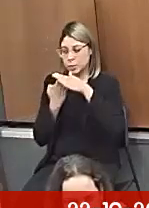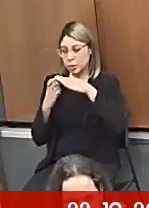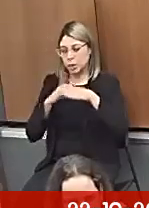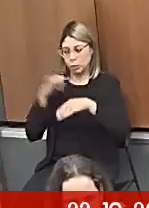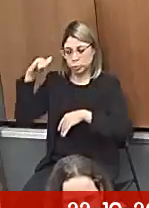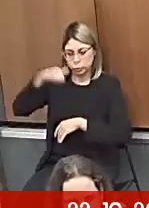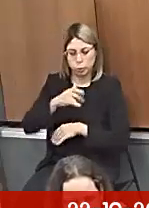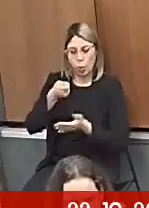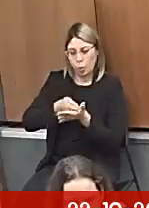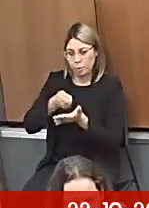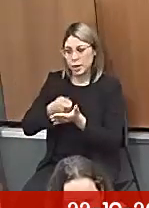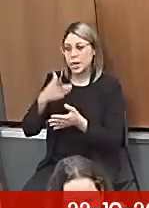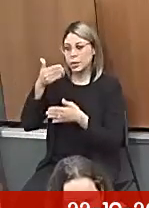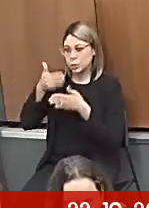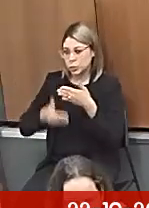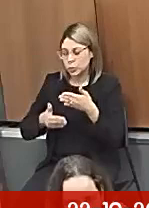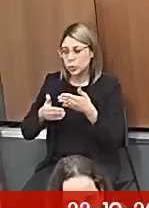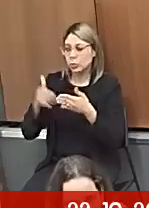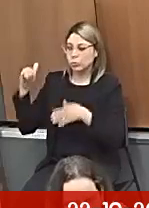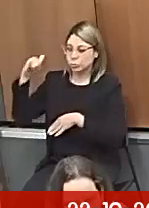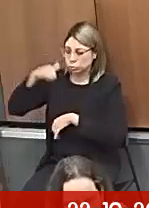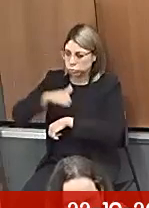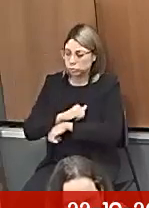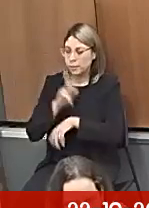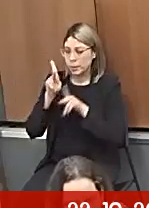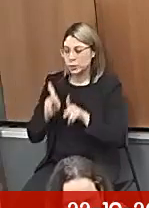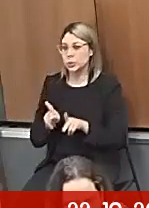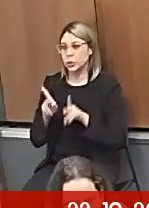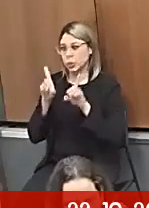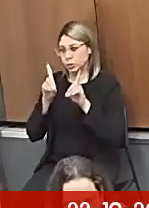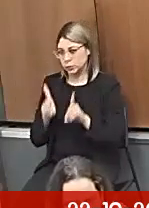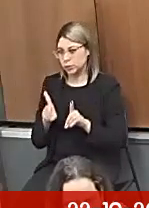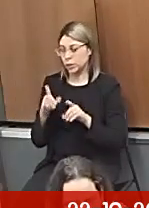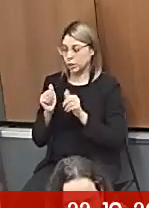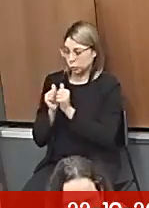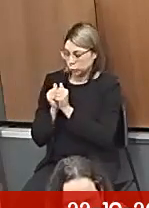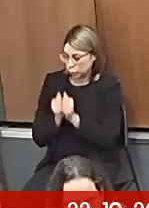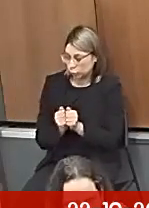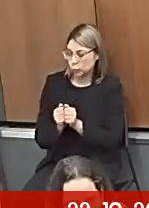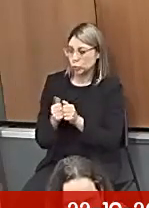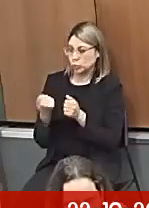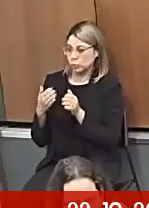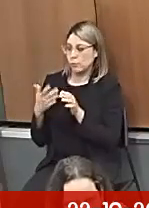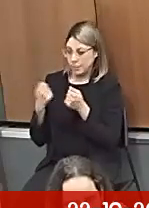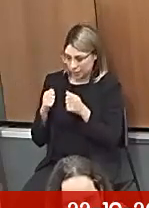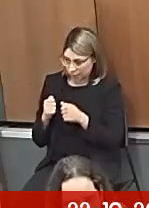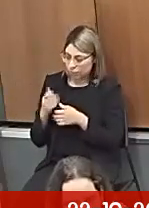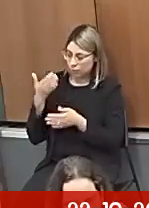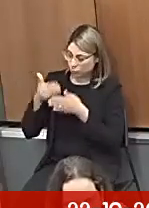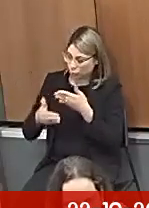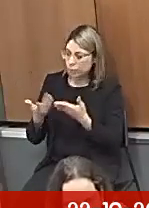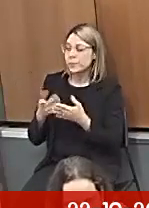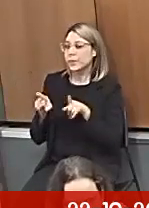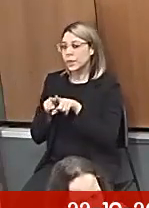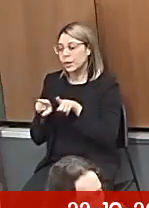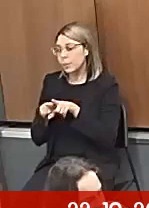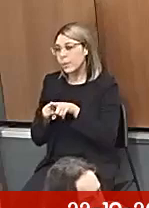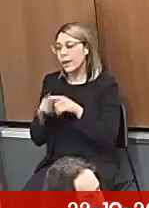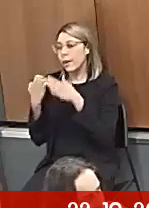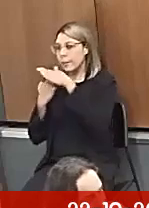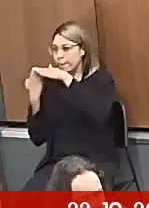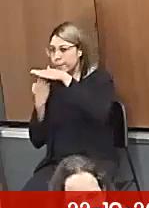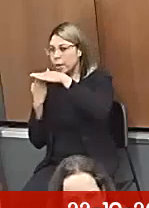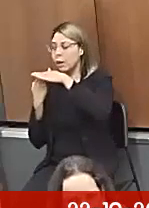aéreas que são obrigadas a dar desconto em passagem aérea para acompanhar de pessoa com deficiência, empresas de transporte